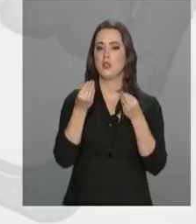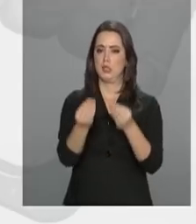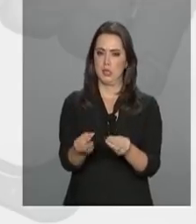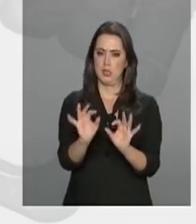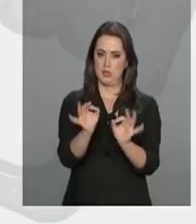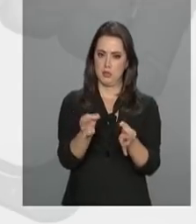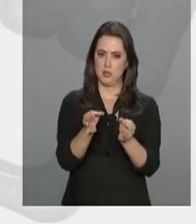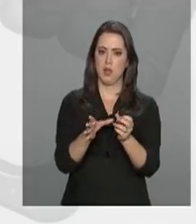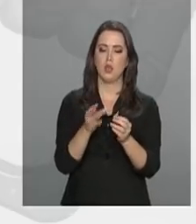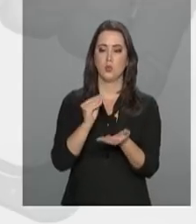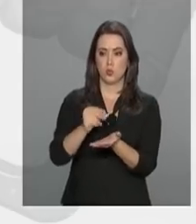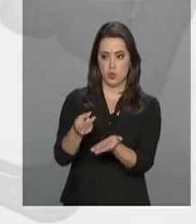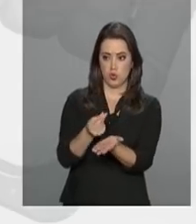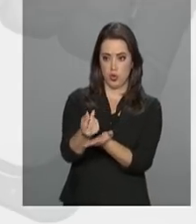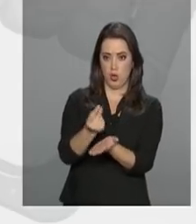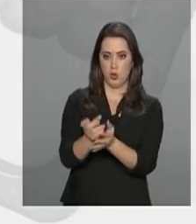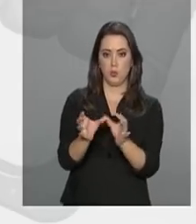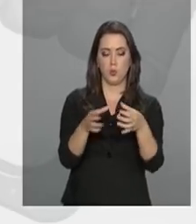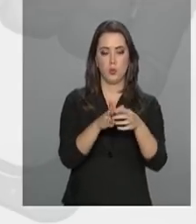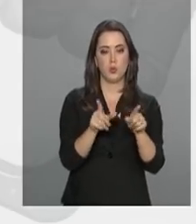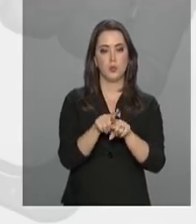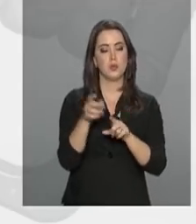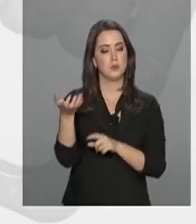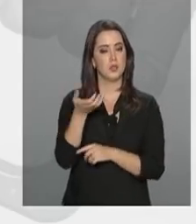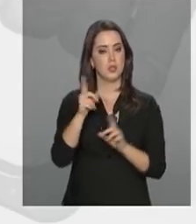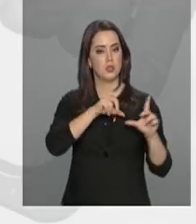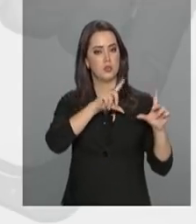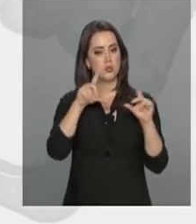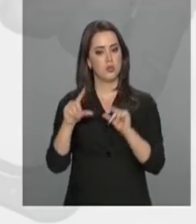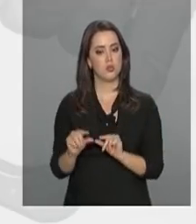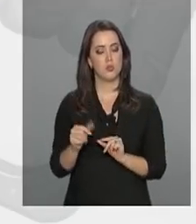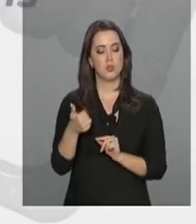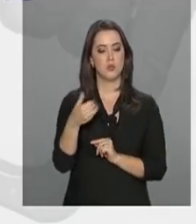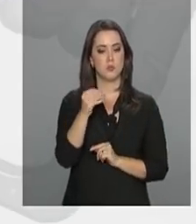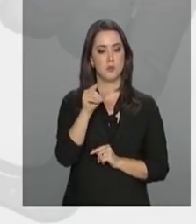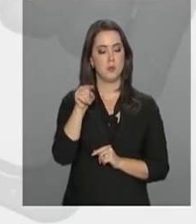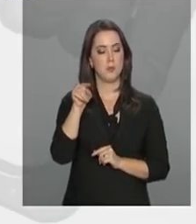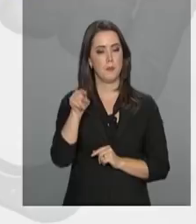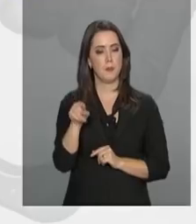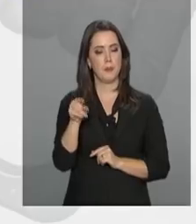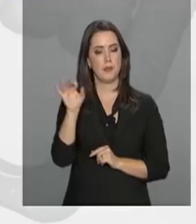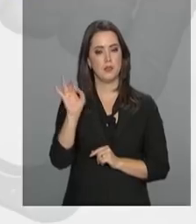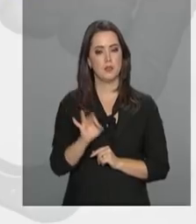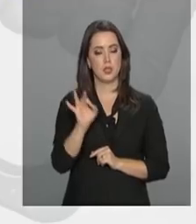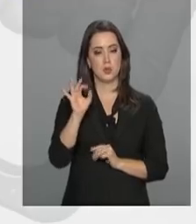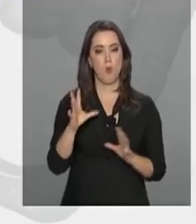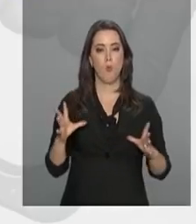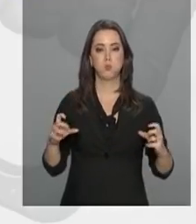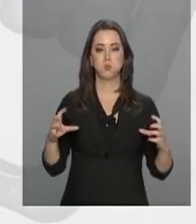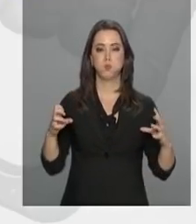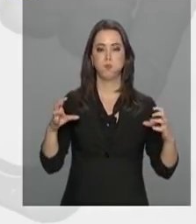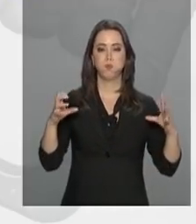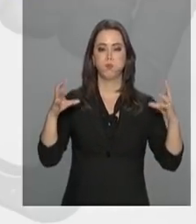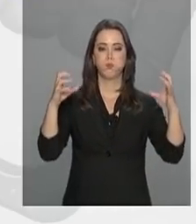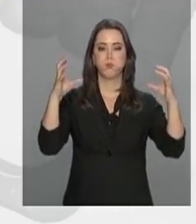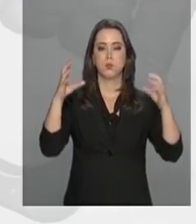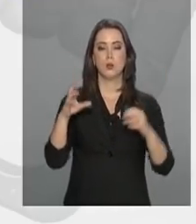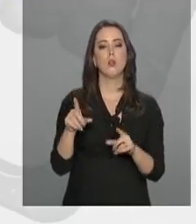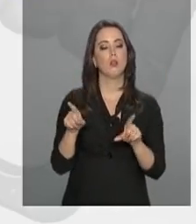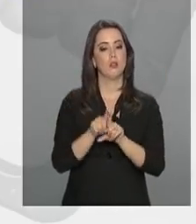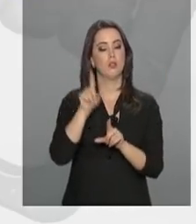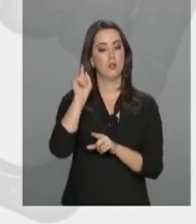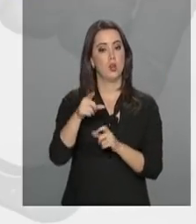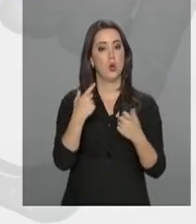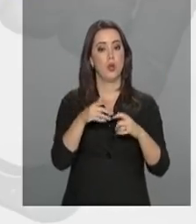para o setor a medida pretende reduzir em 10 por cento as emissões de gás carbônico nas áreas de